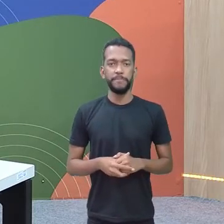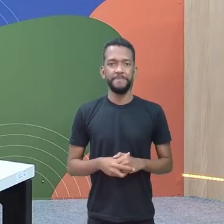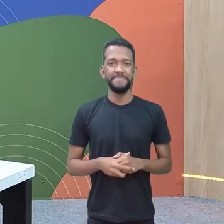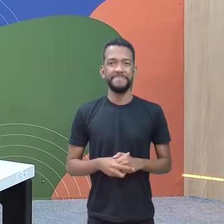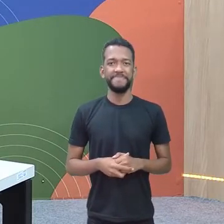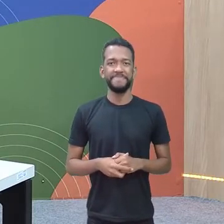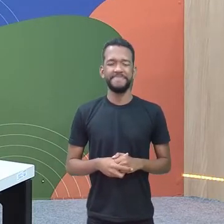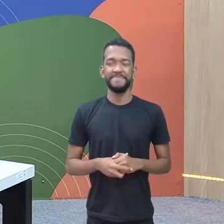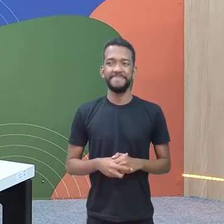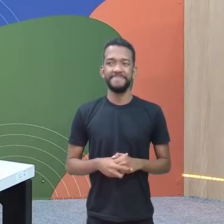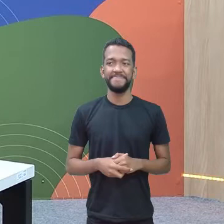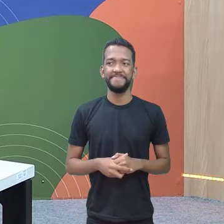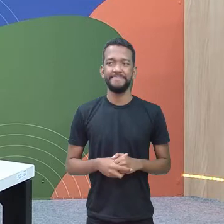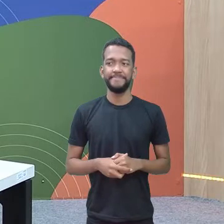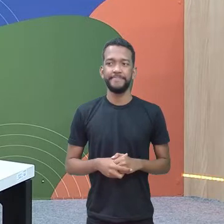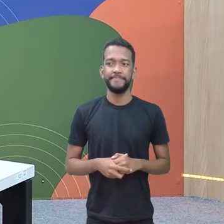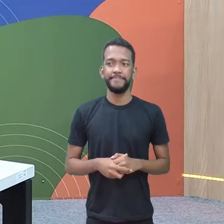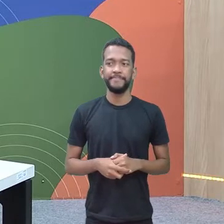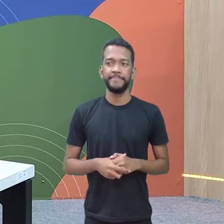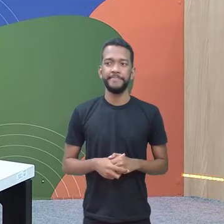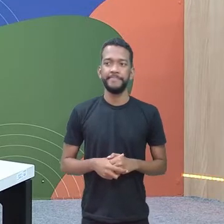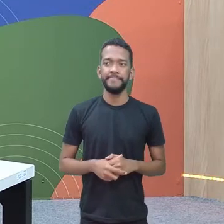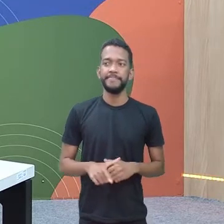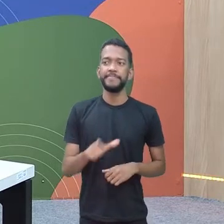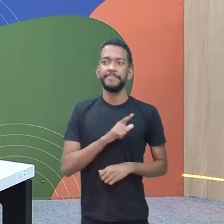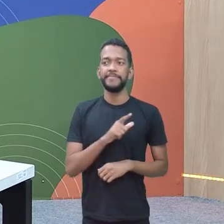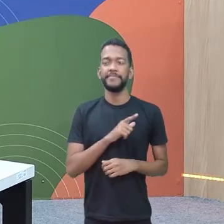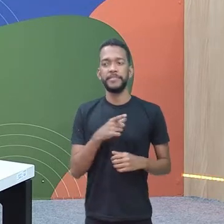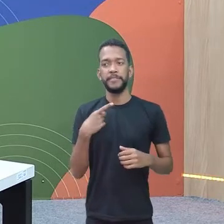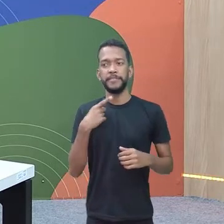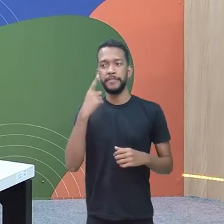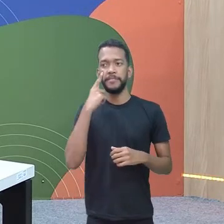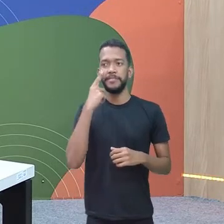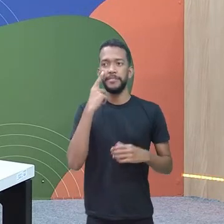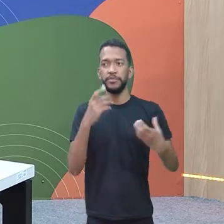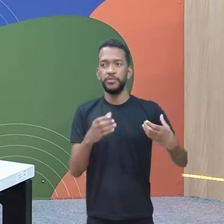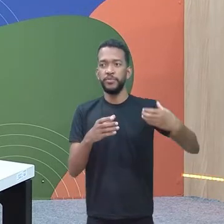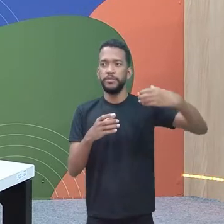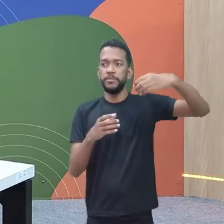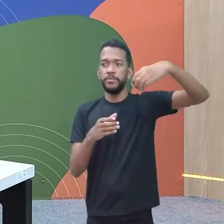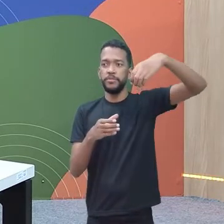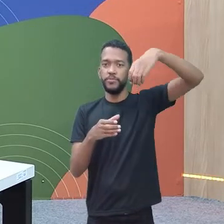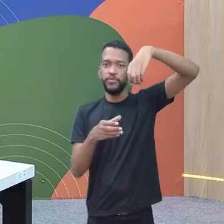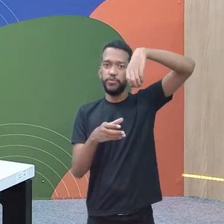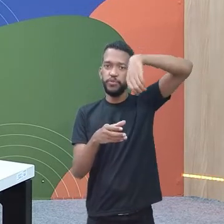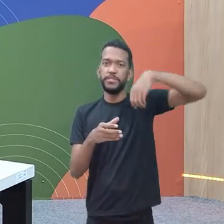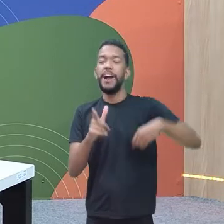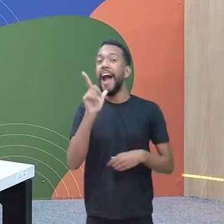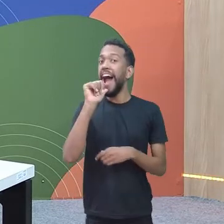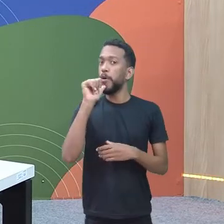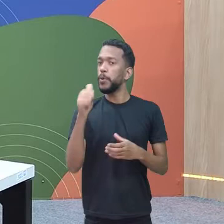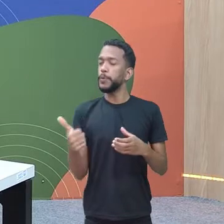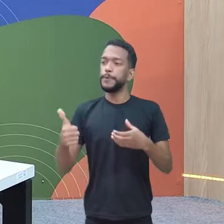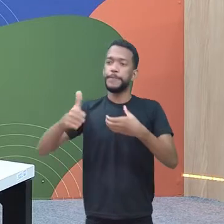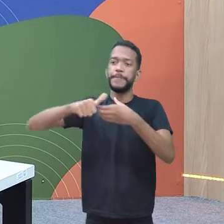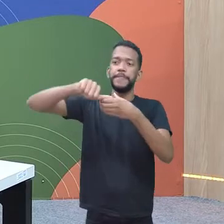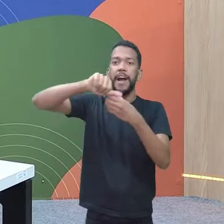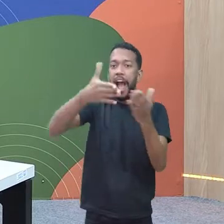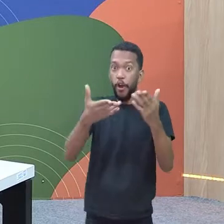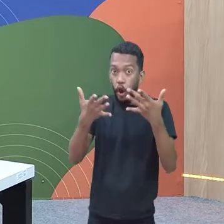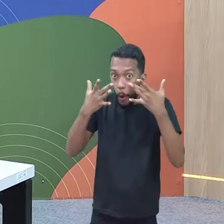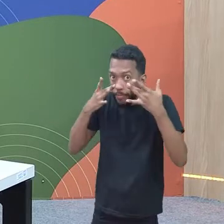E vou do becker colocar nesse outro recipiente. Vamos lá. É hora de